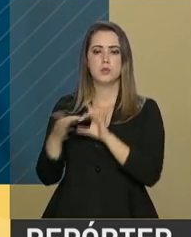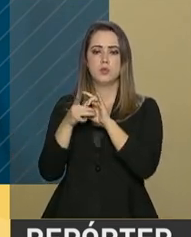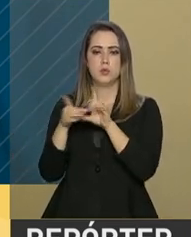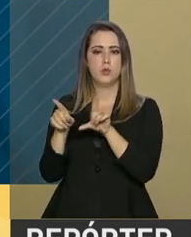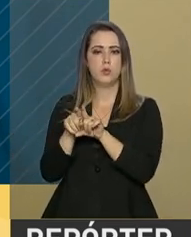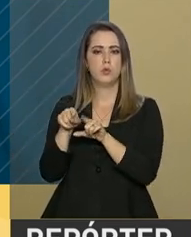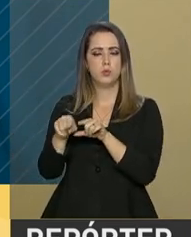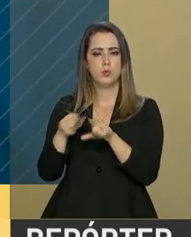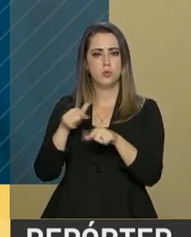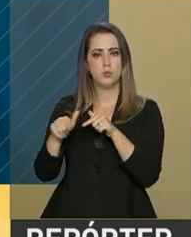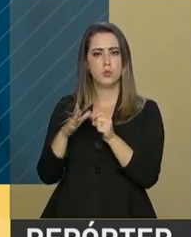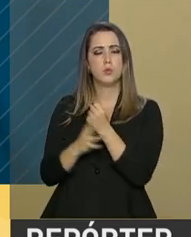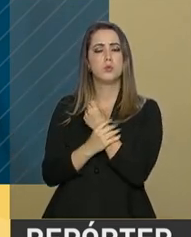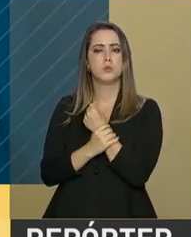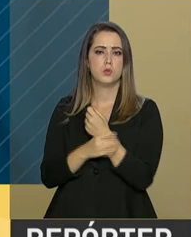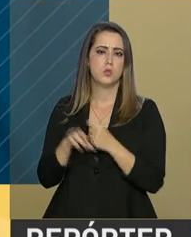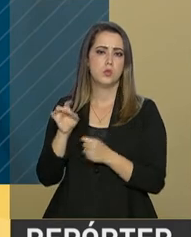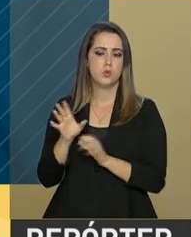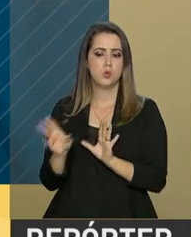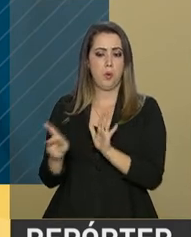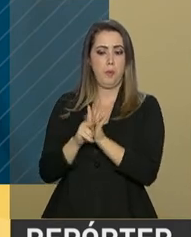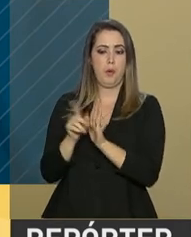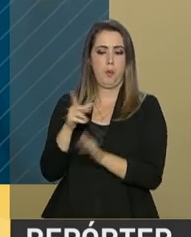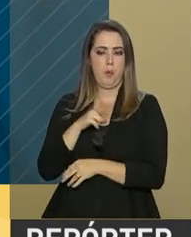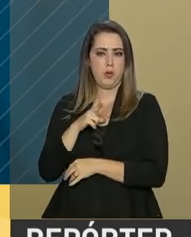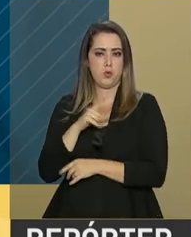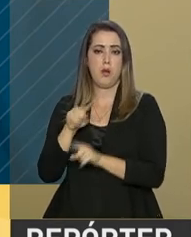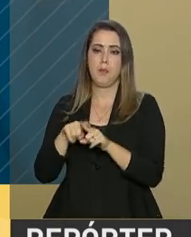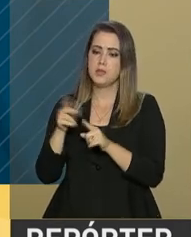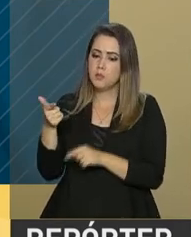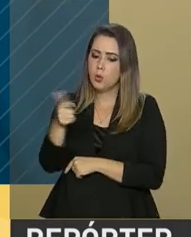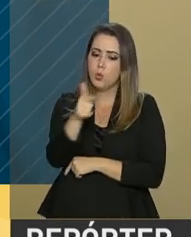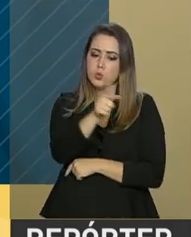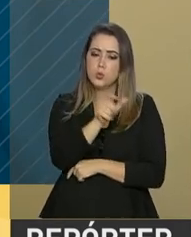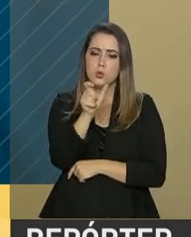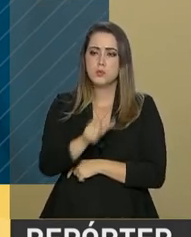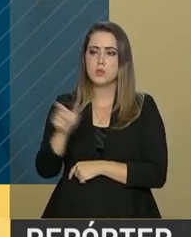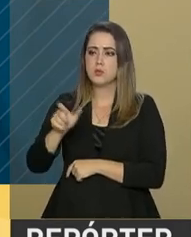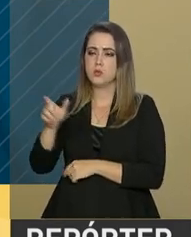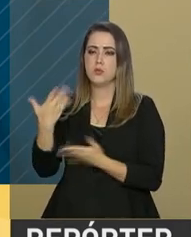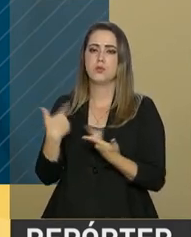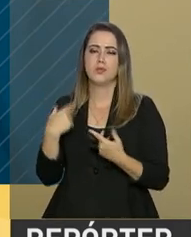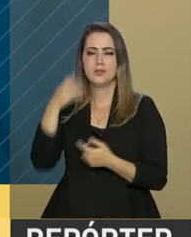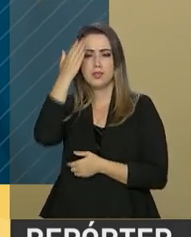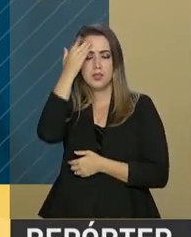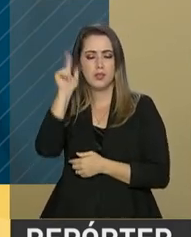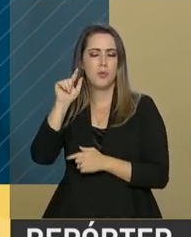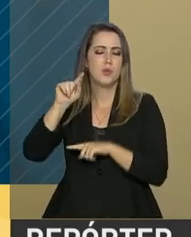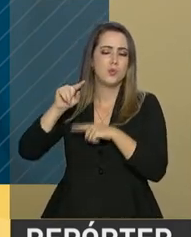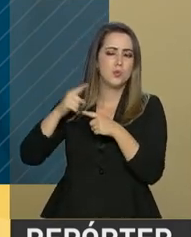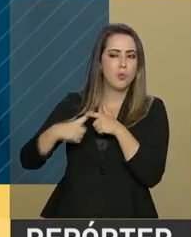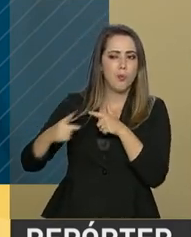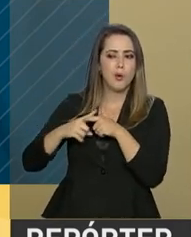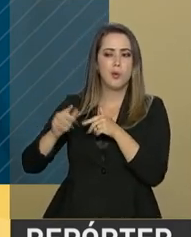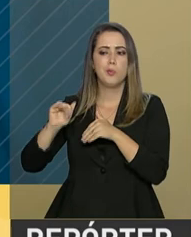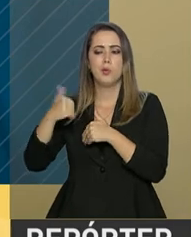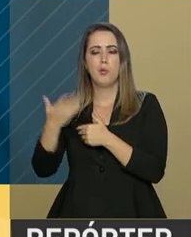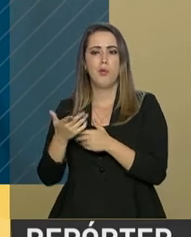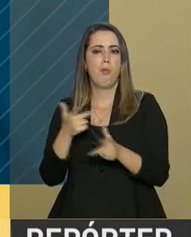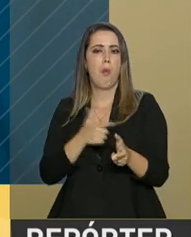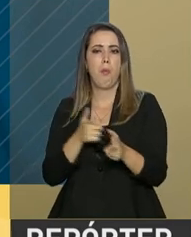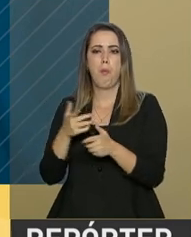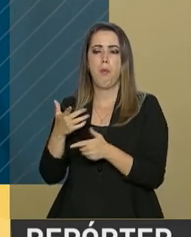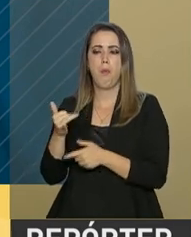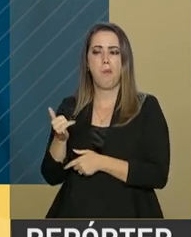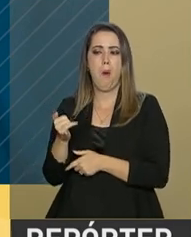não no seu trabalho e com segurança não só para assim como também para terceiros evitando os conhecidos danos colaterais ou aos palcos perdido